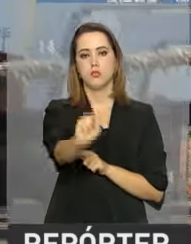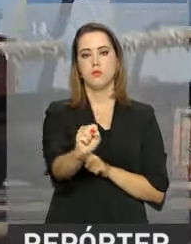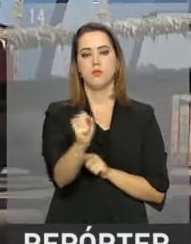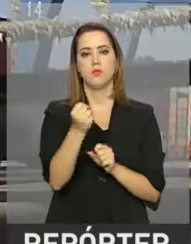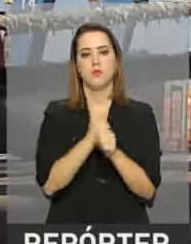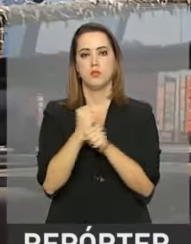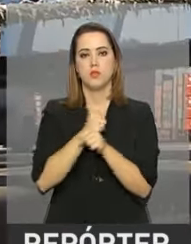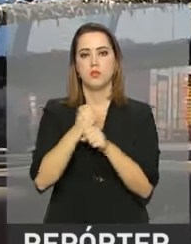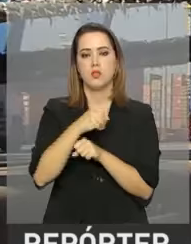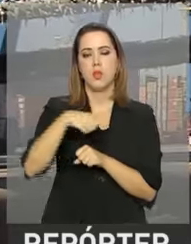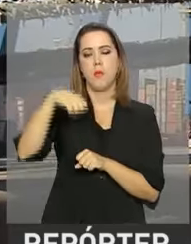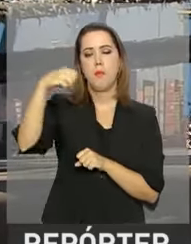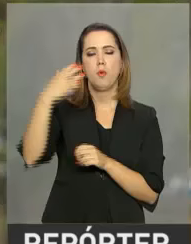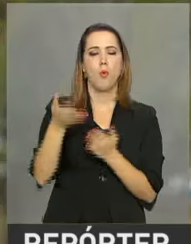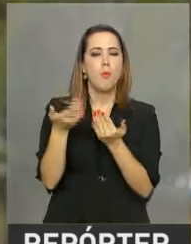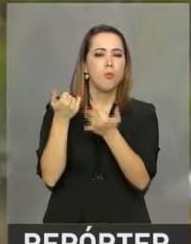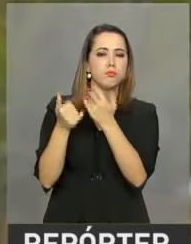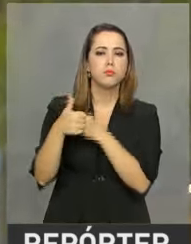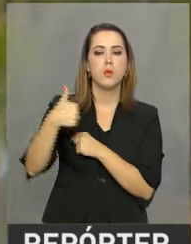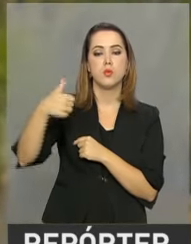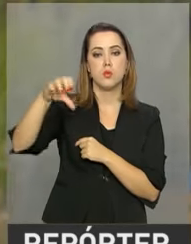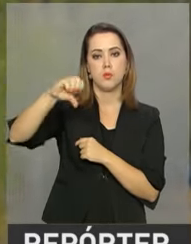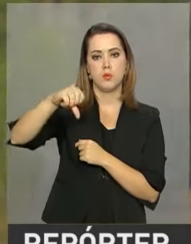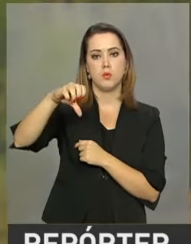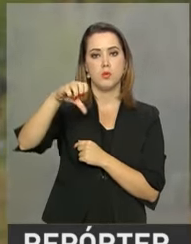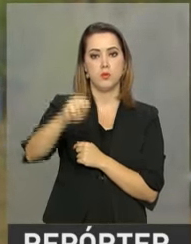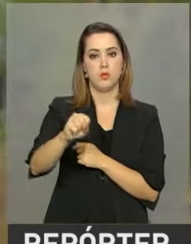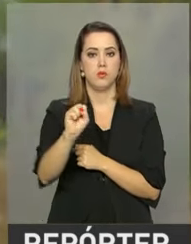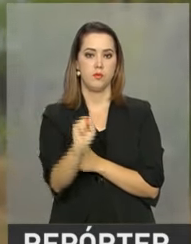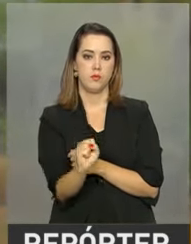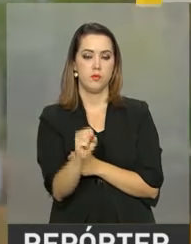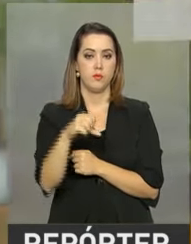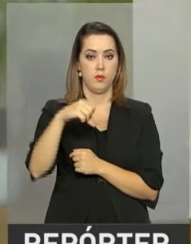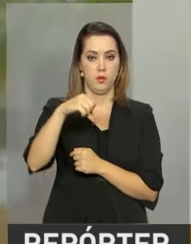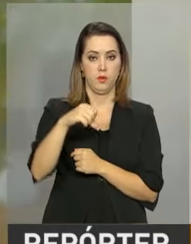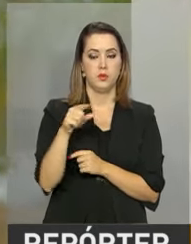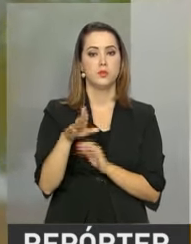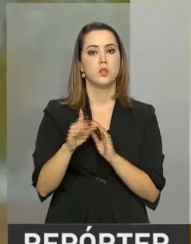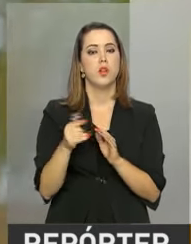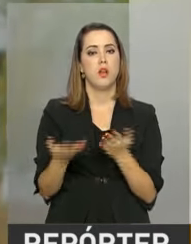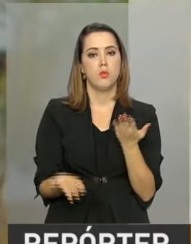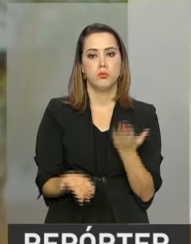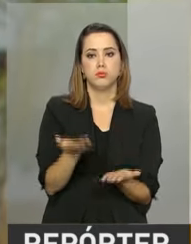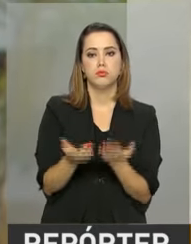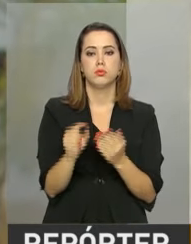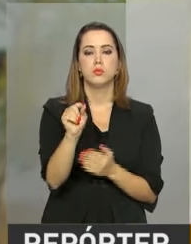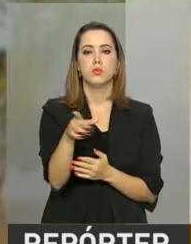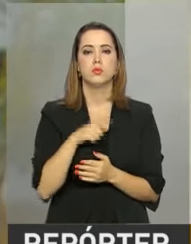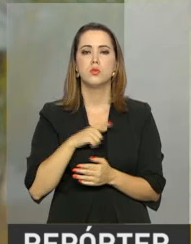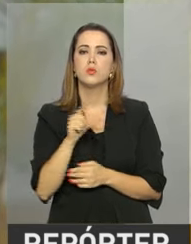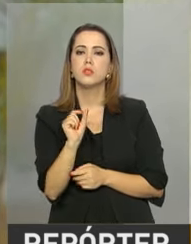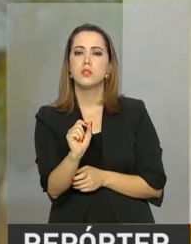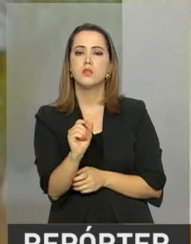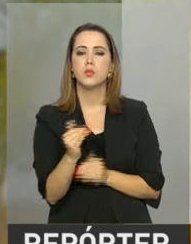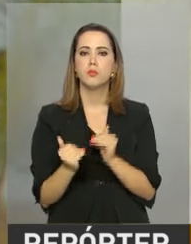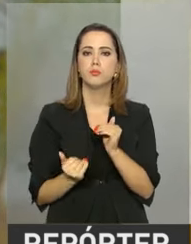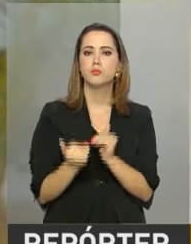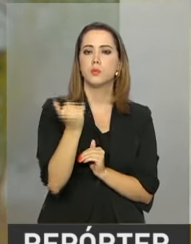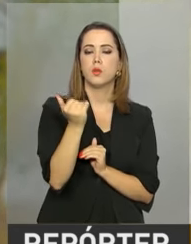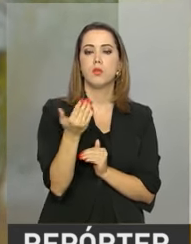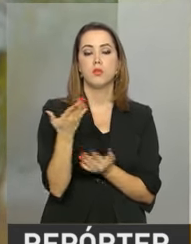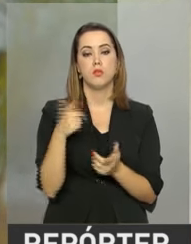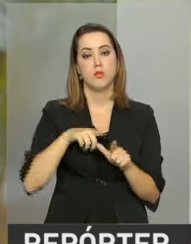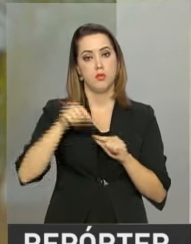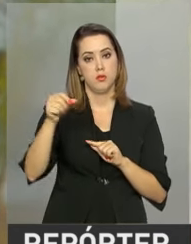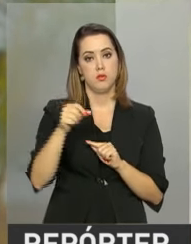histórica em 1989. As exportações superaram as importações e a balança comercial brasileira registrou um superávit